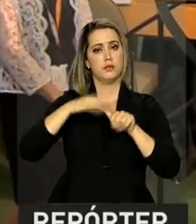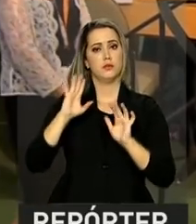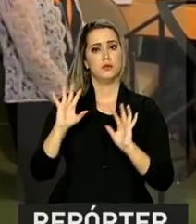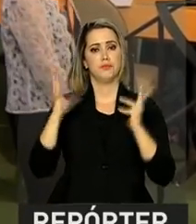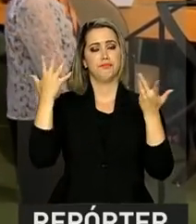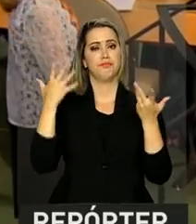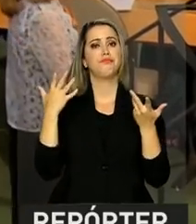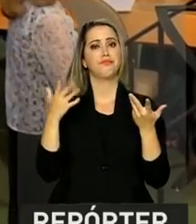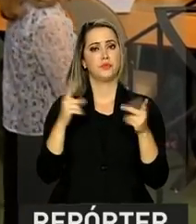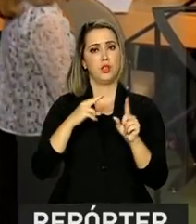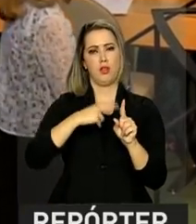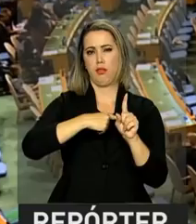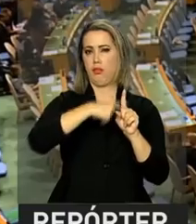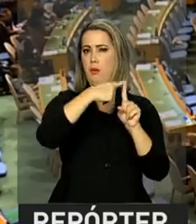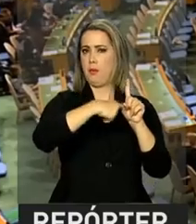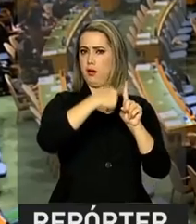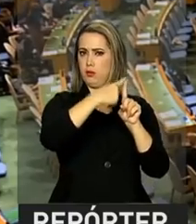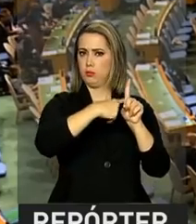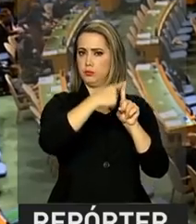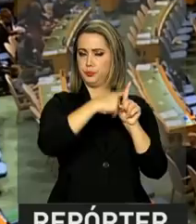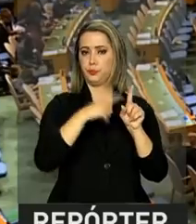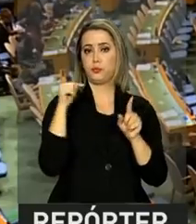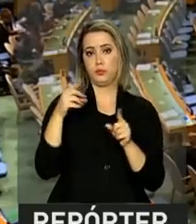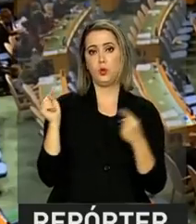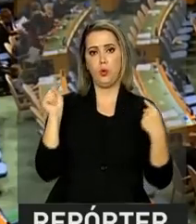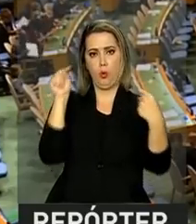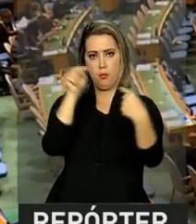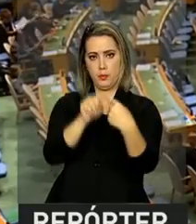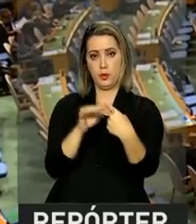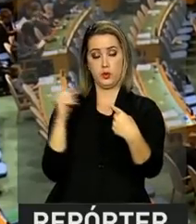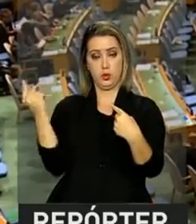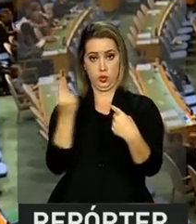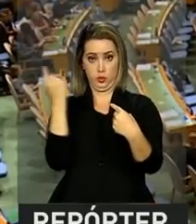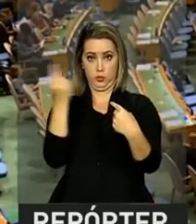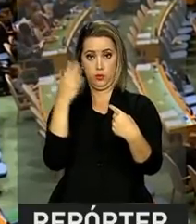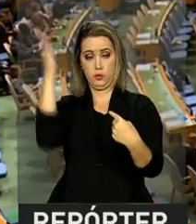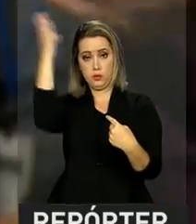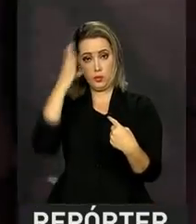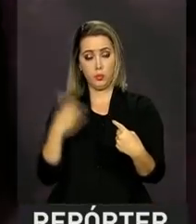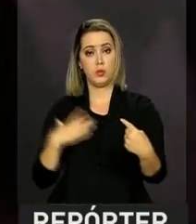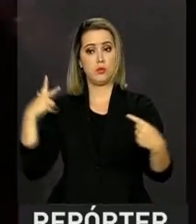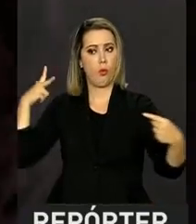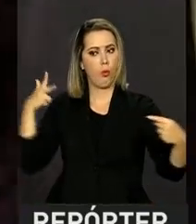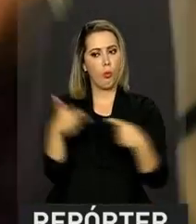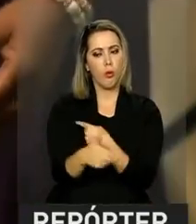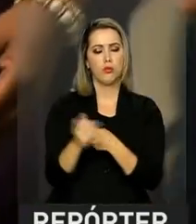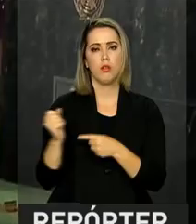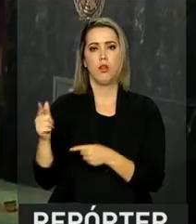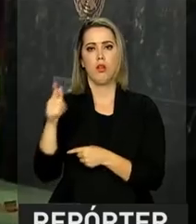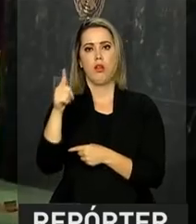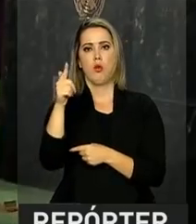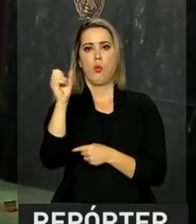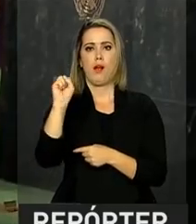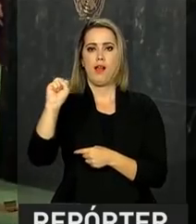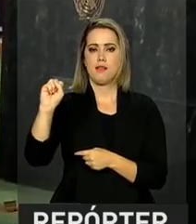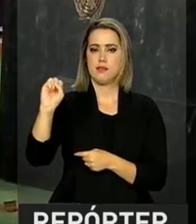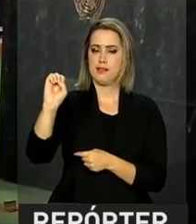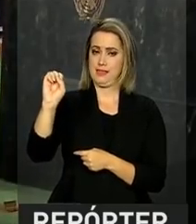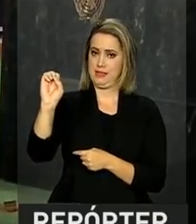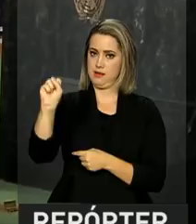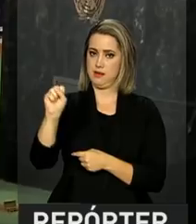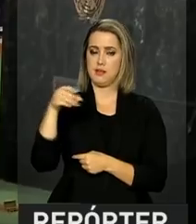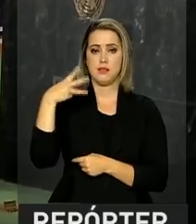No documento, como meta individual, o Brasil se compromete a cortar as emissões de gases do efeito estufa